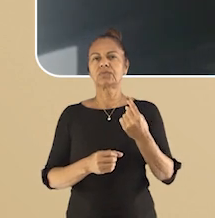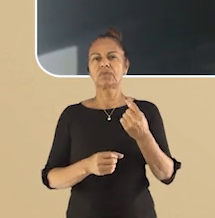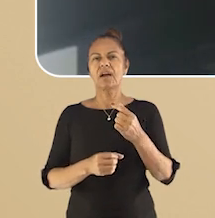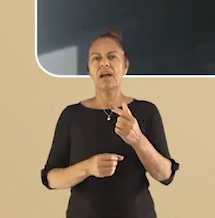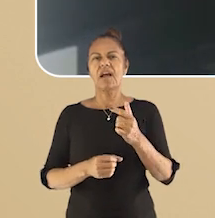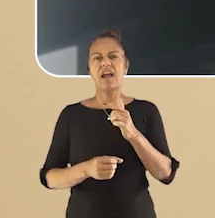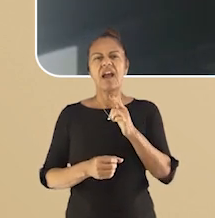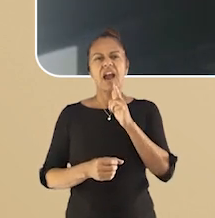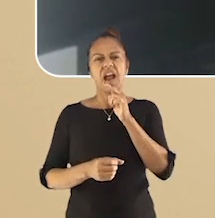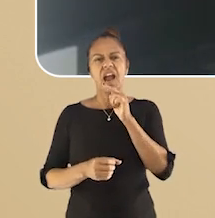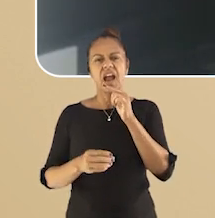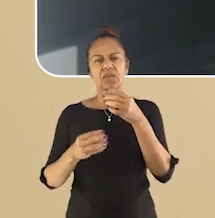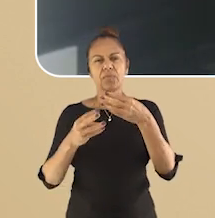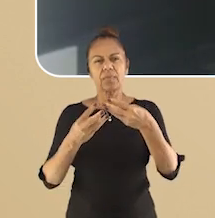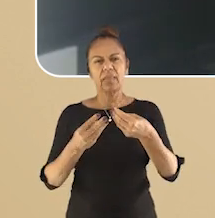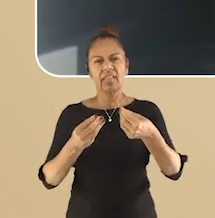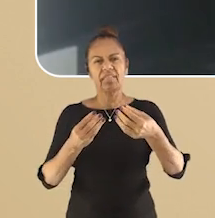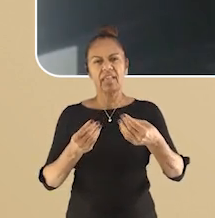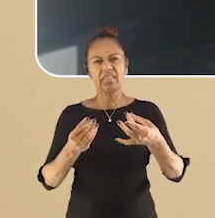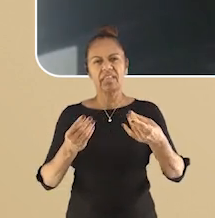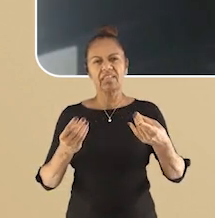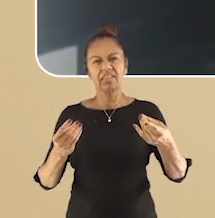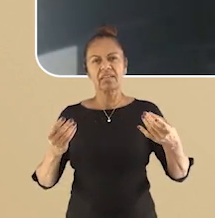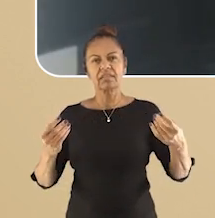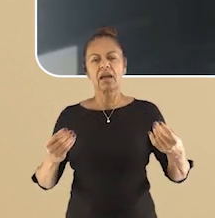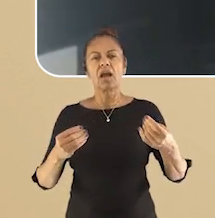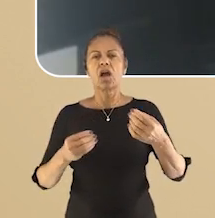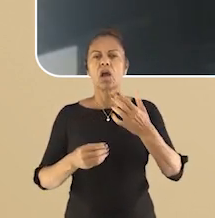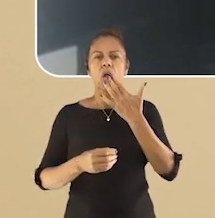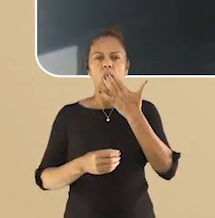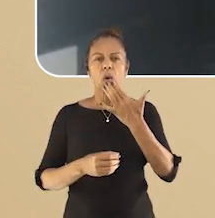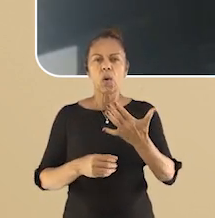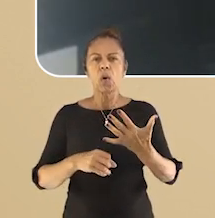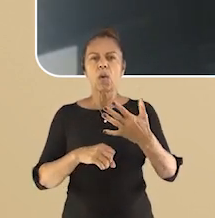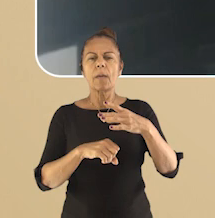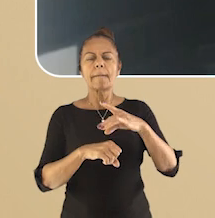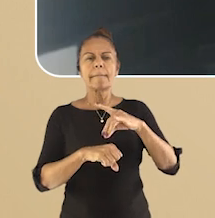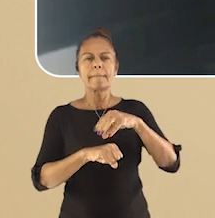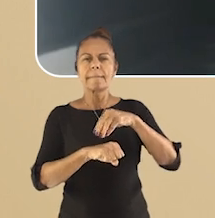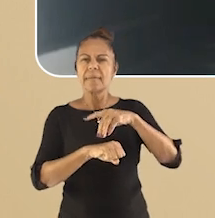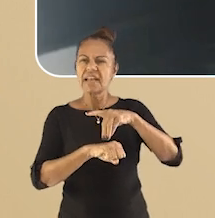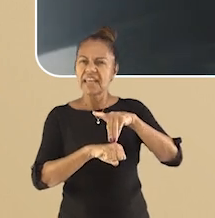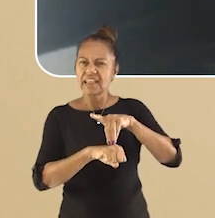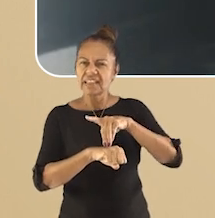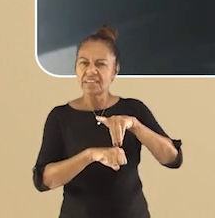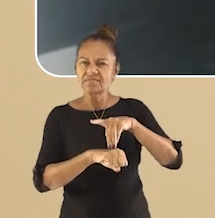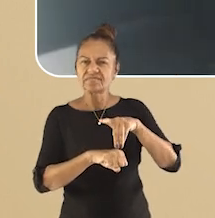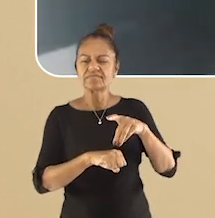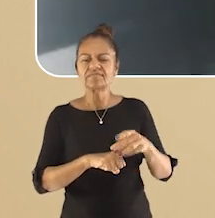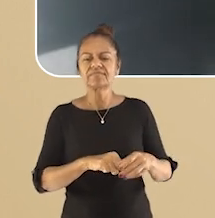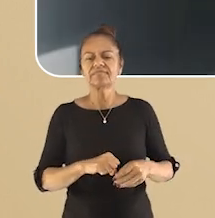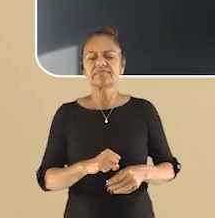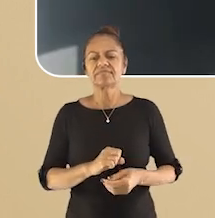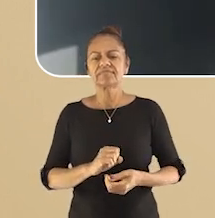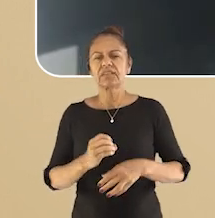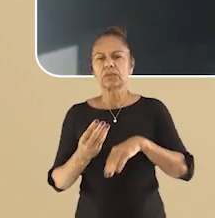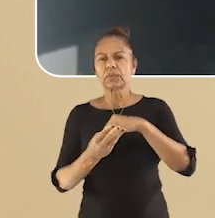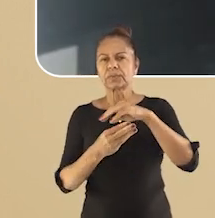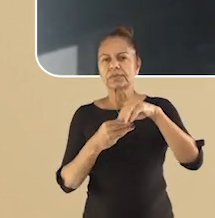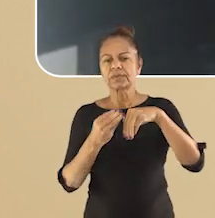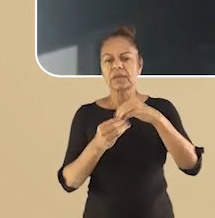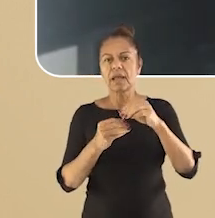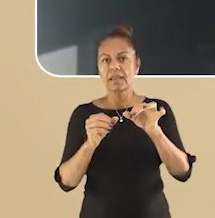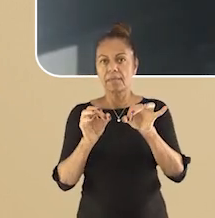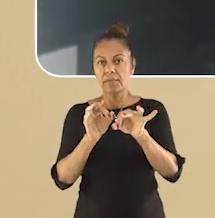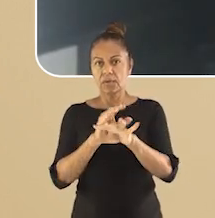Batendo todos os ingredientes no liquidificador, O líquido ficará de forma